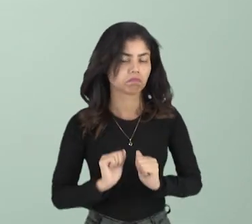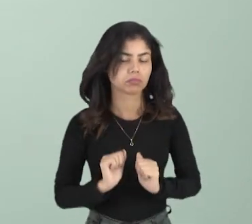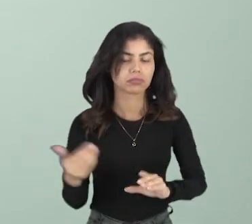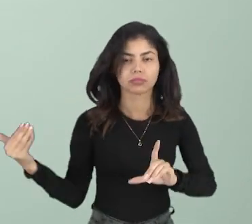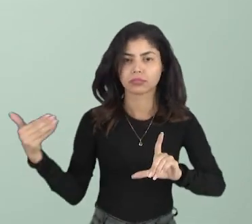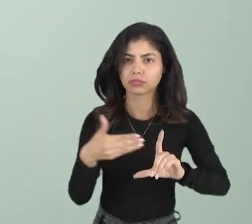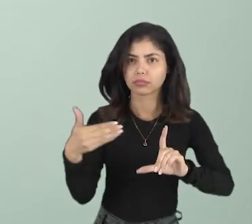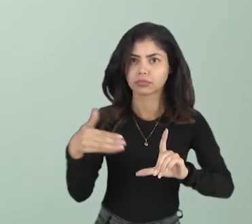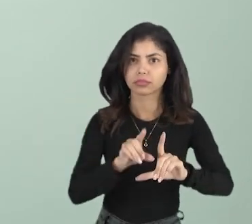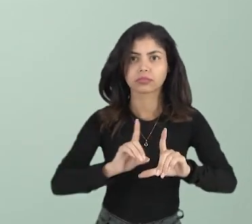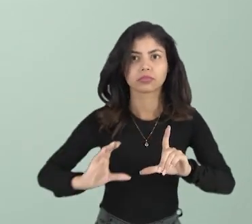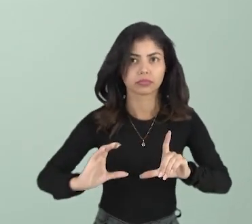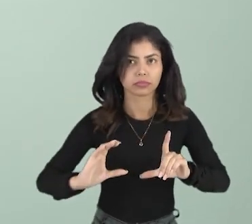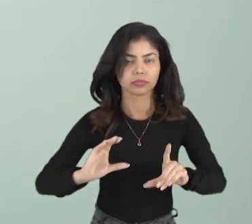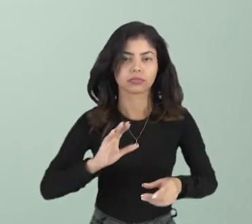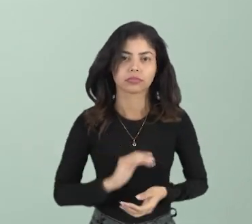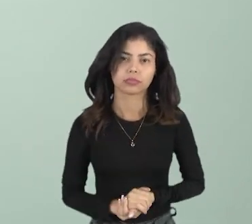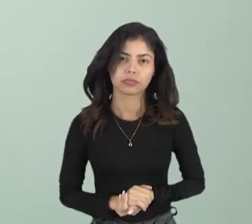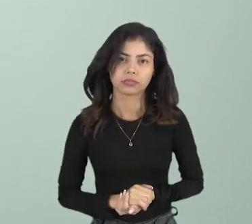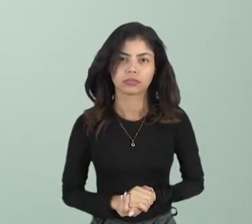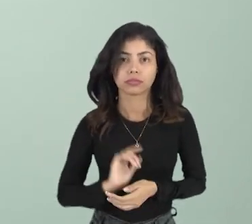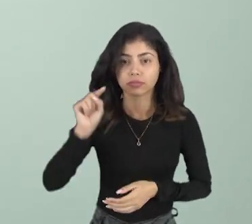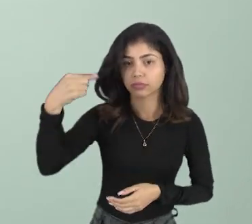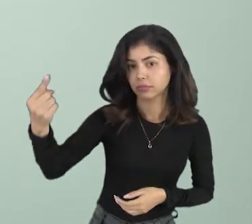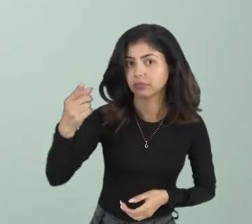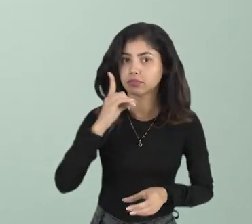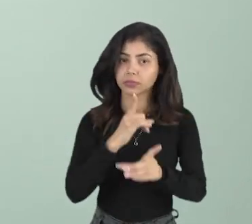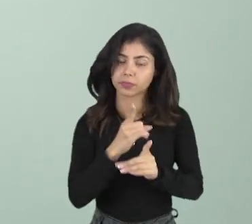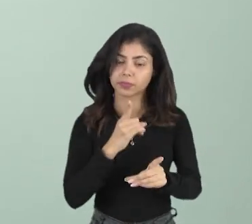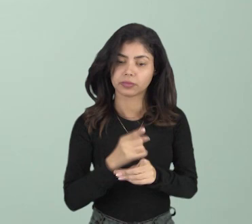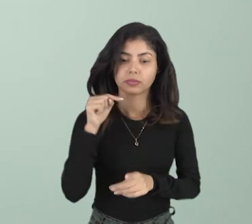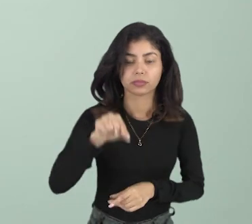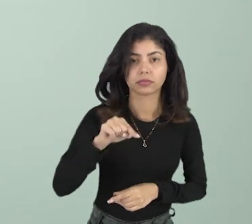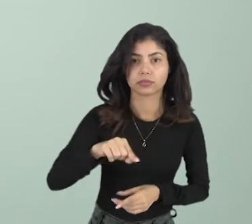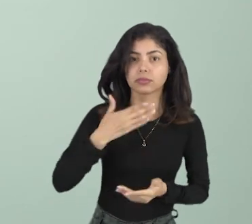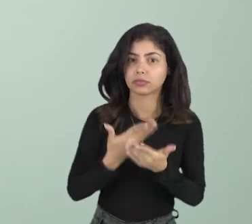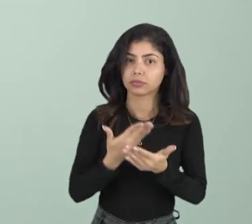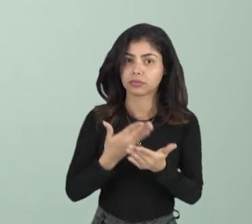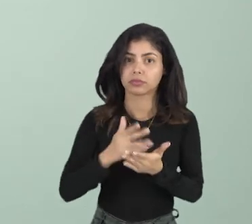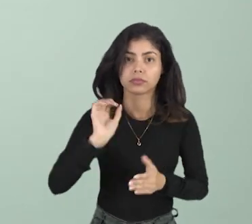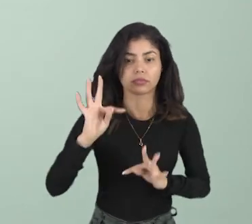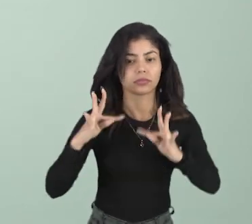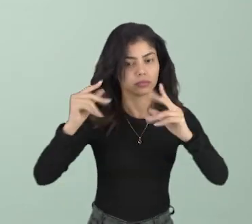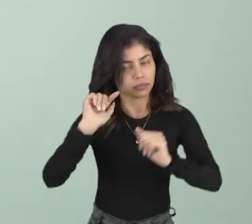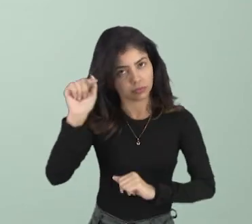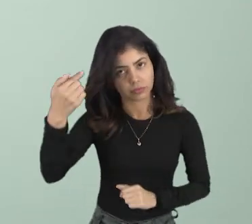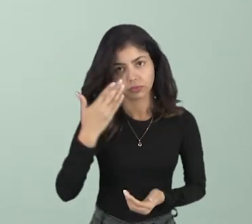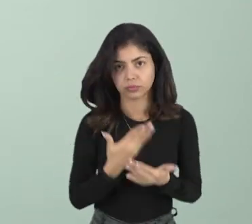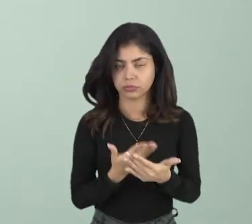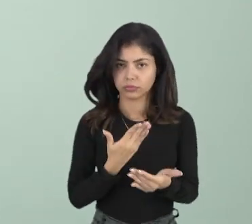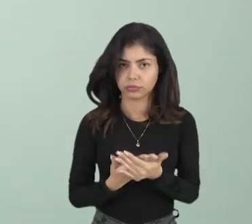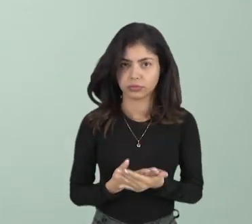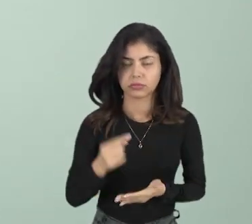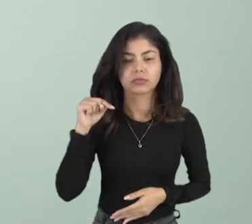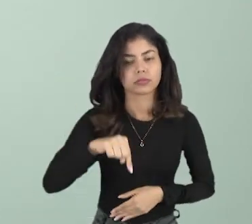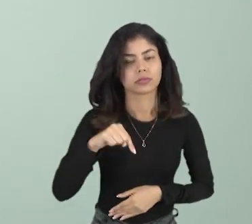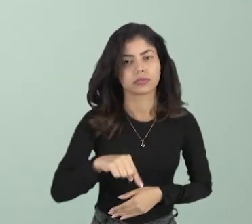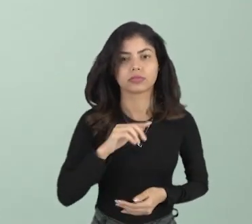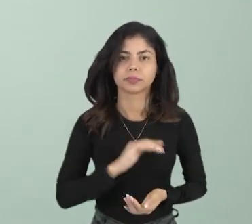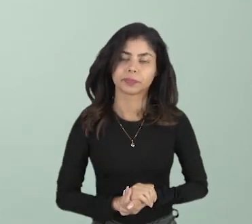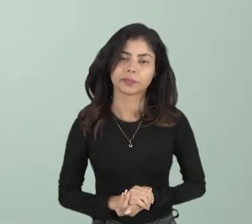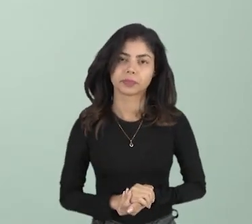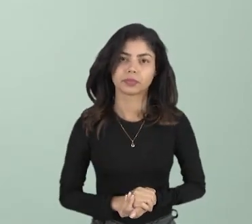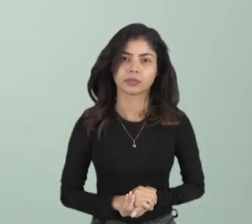pode acessar a nossa plataforma Eduque. Lá você vai encontrar essa aula e todas as outras aulas aqui do nosso